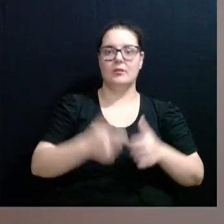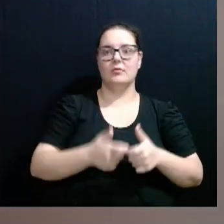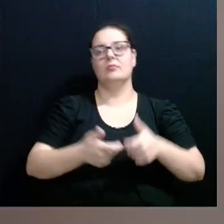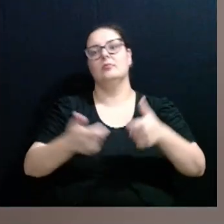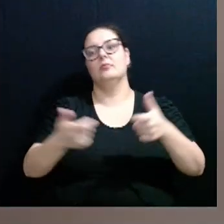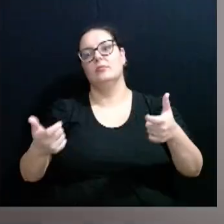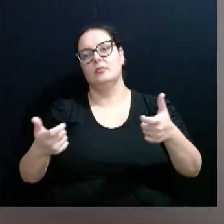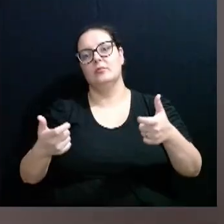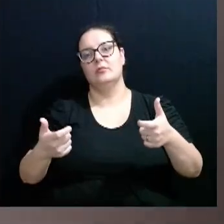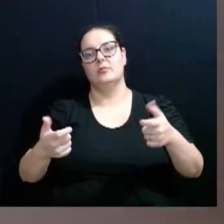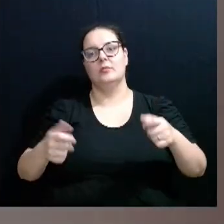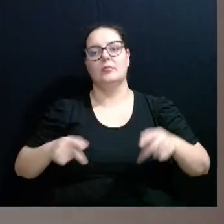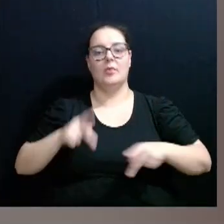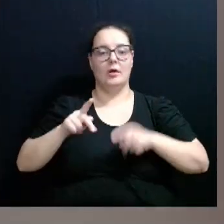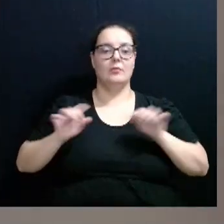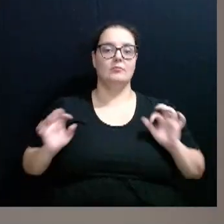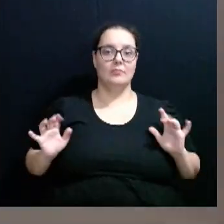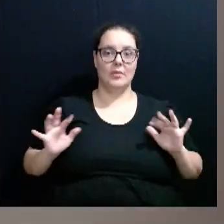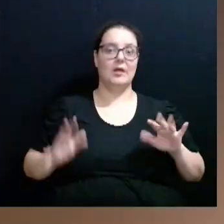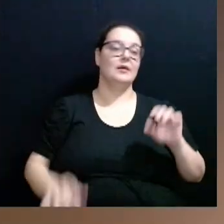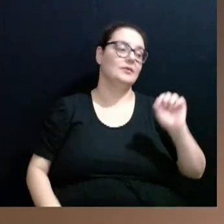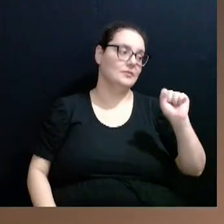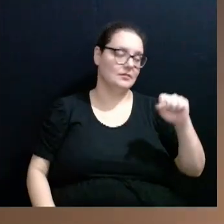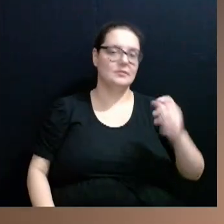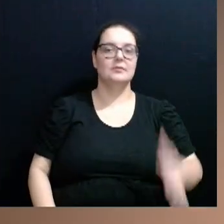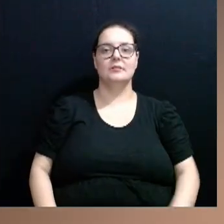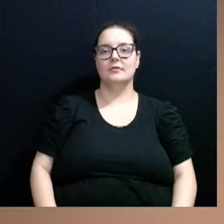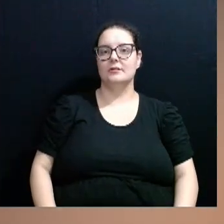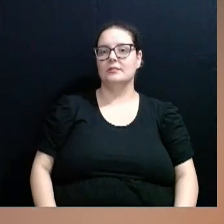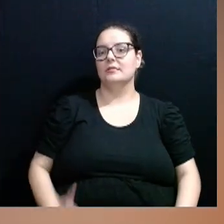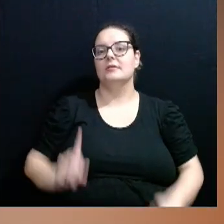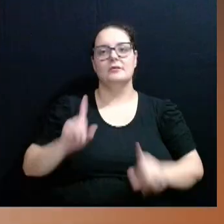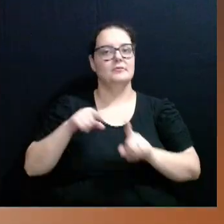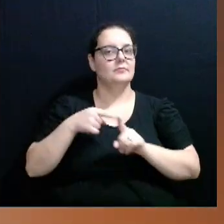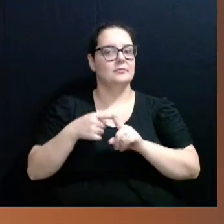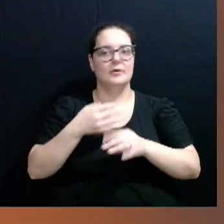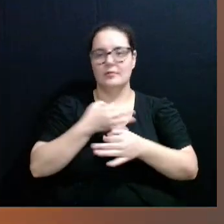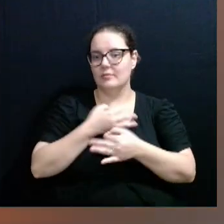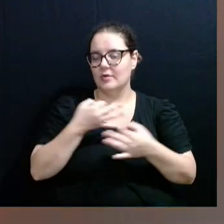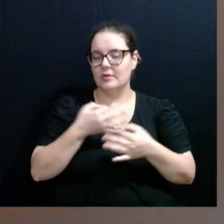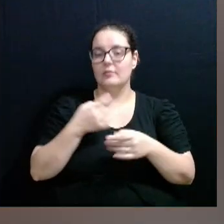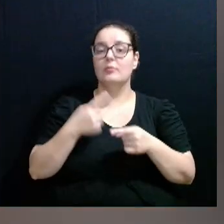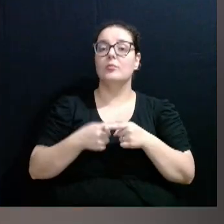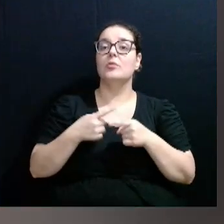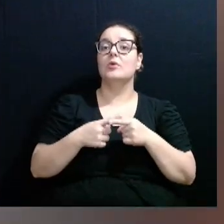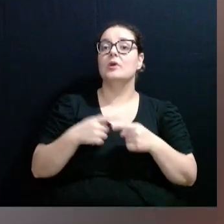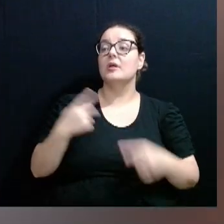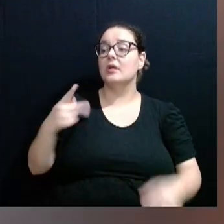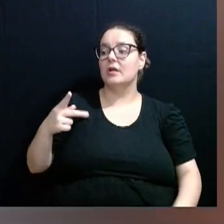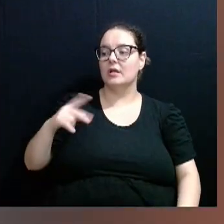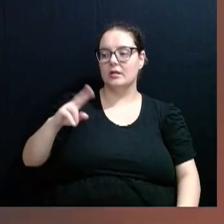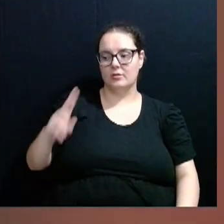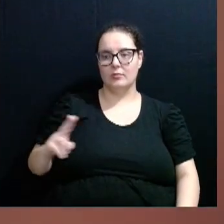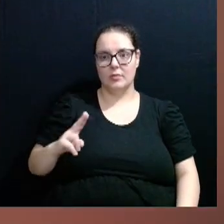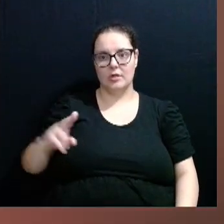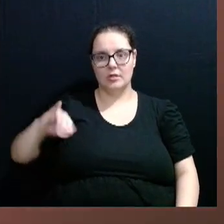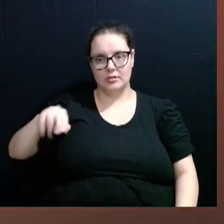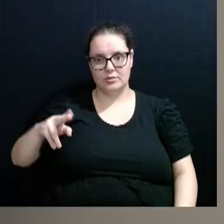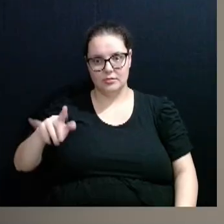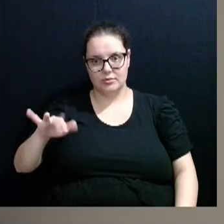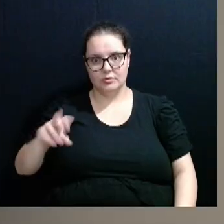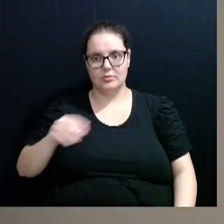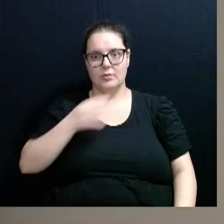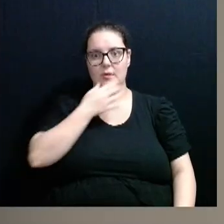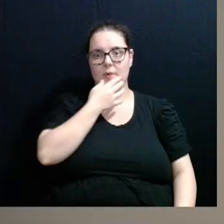multidão, né? Sim. E foi muito positivo. E por que ele, né? Porque ele já fazia parte